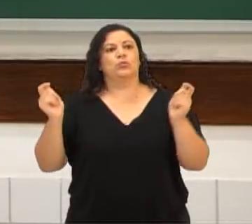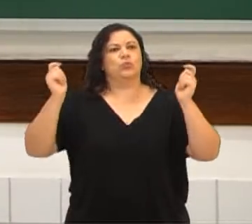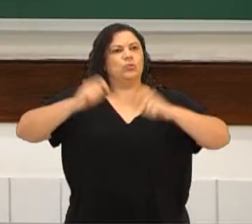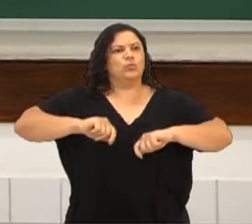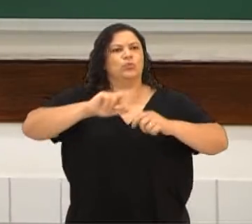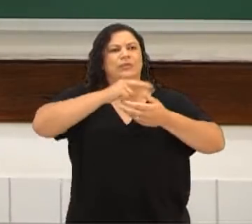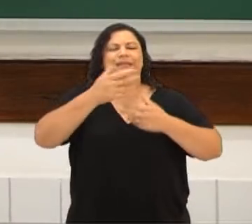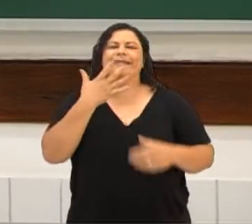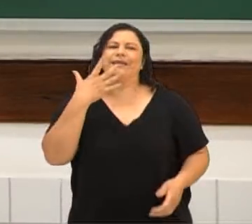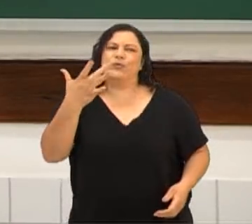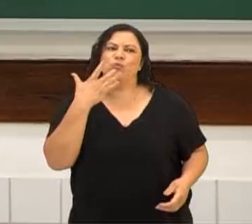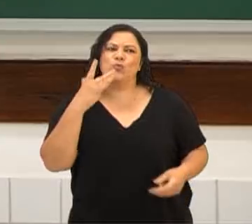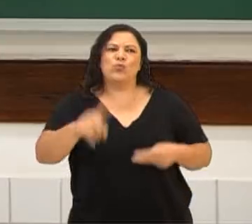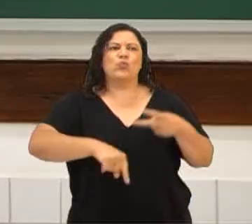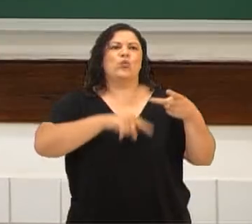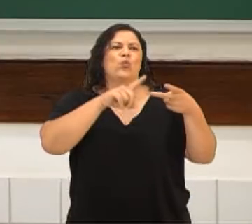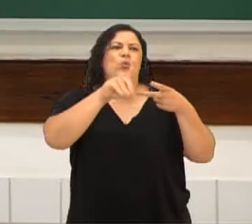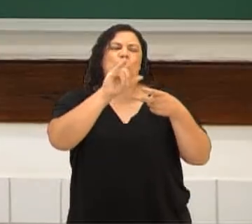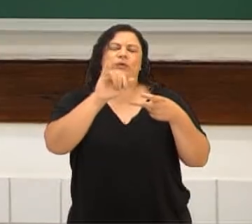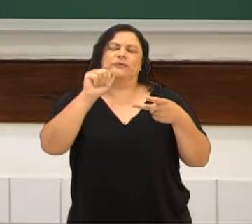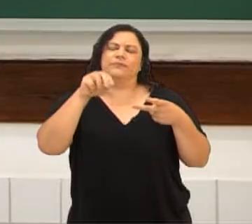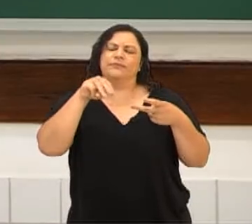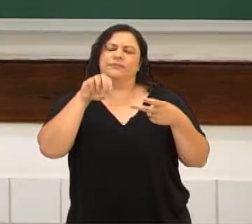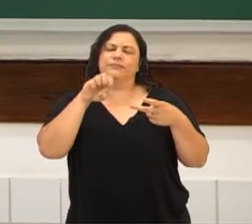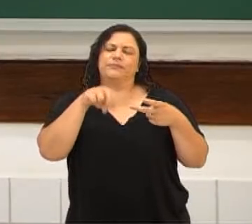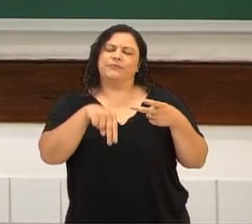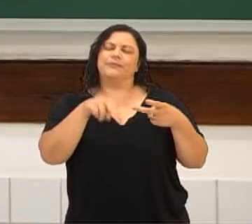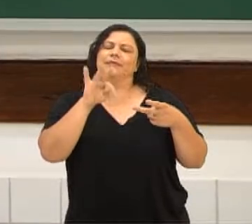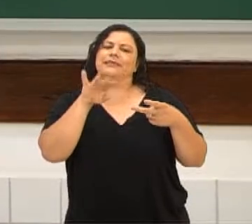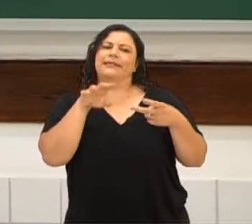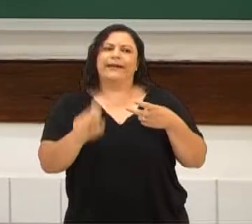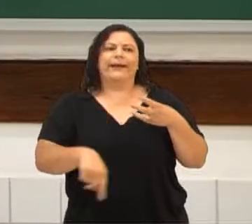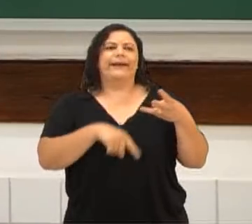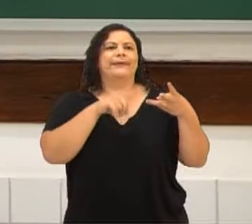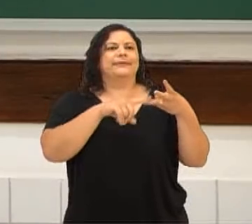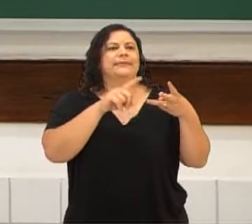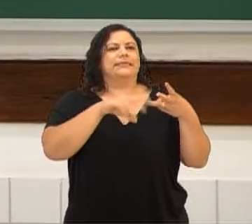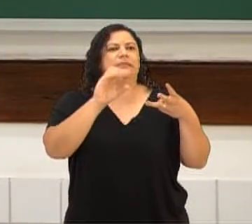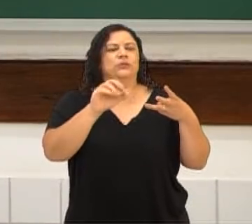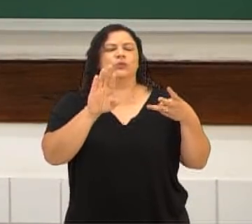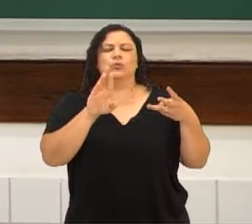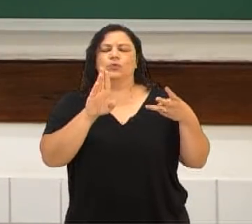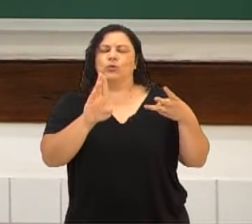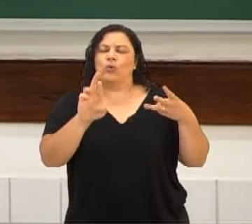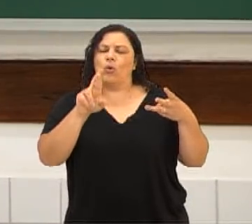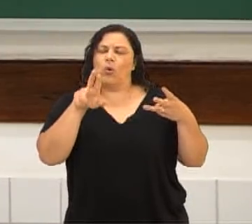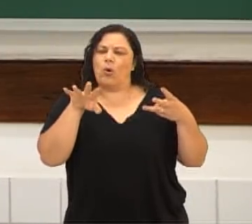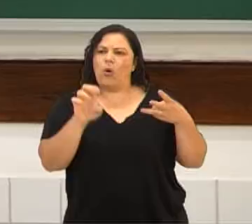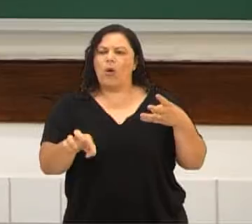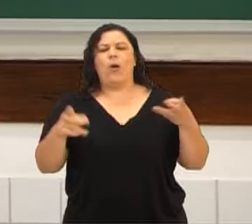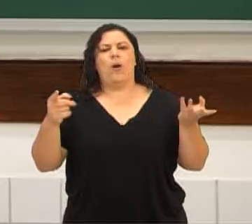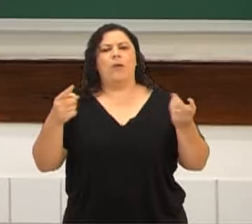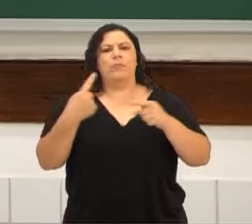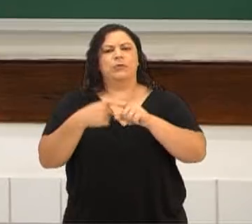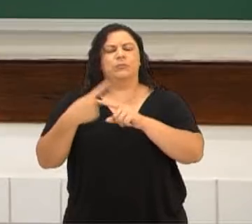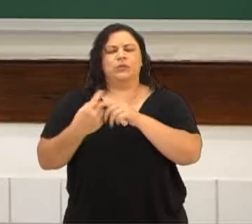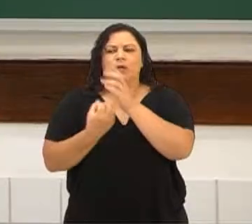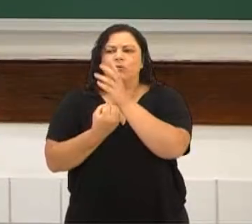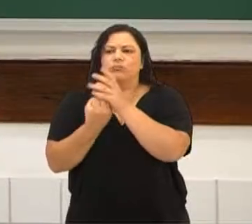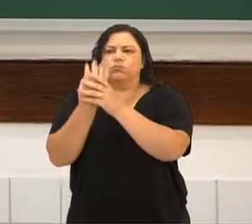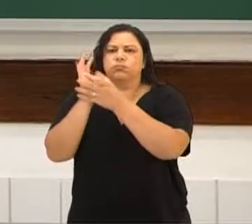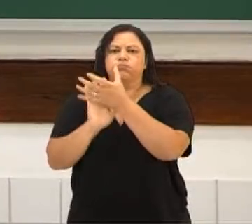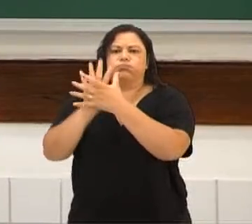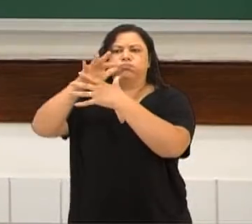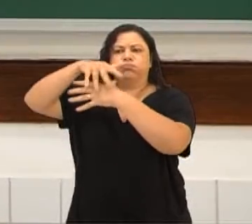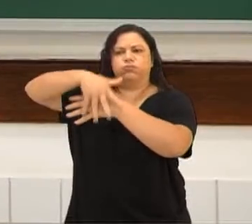você pode imaginar de minério, temos no continente africano. Por quê? Por causa daquela história geológica do continente, né? A formação dos minerais